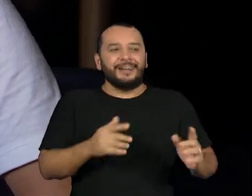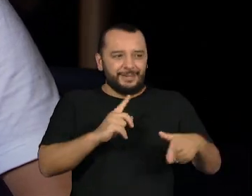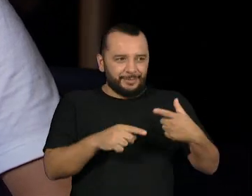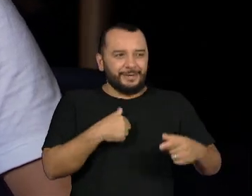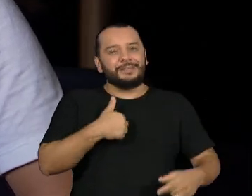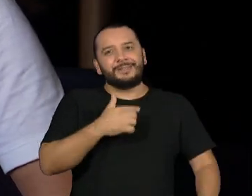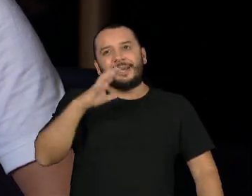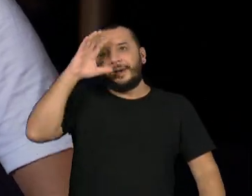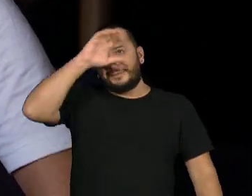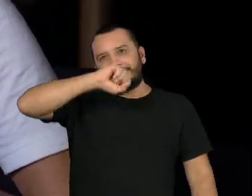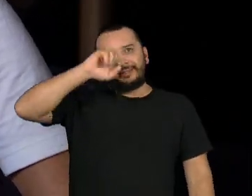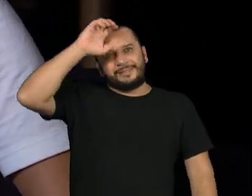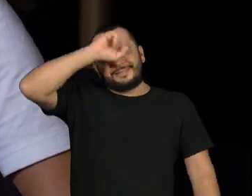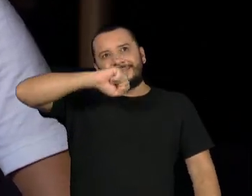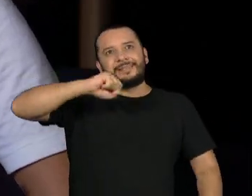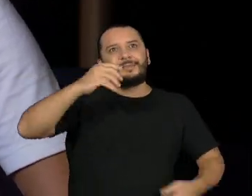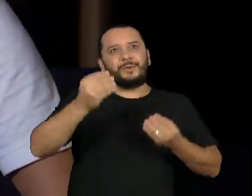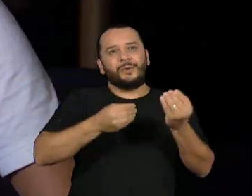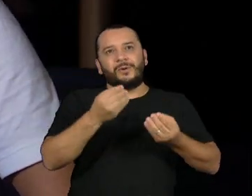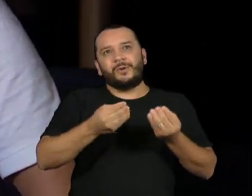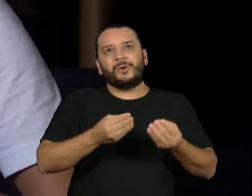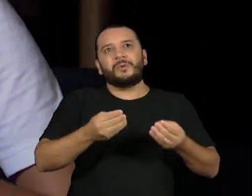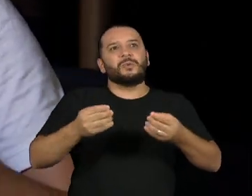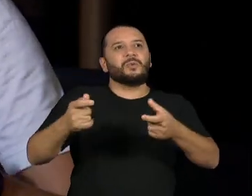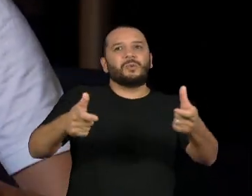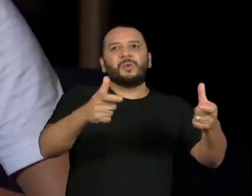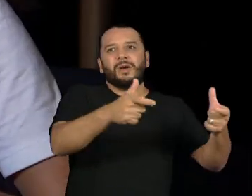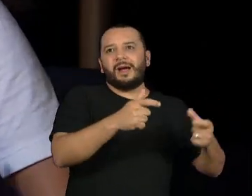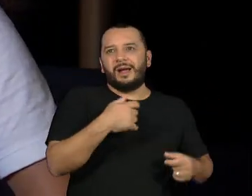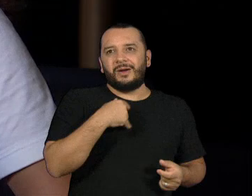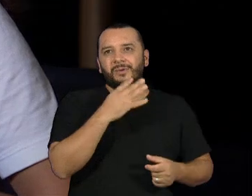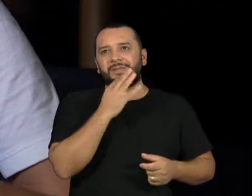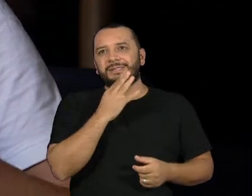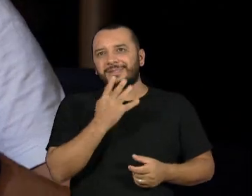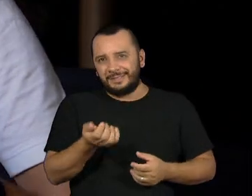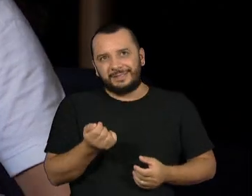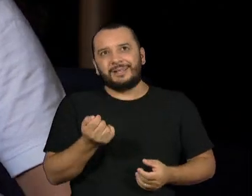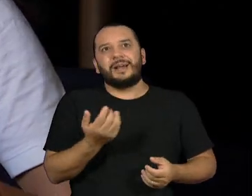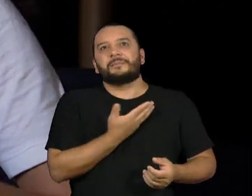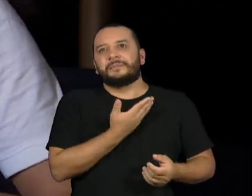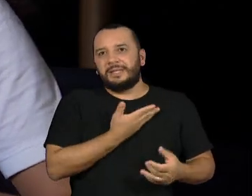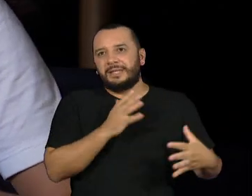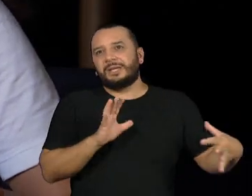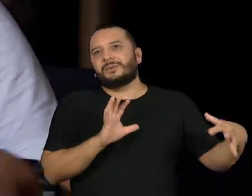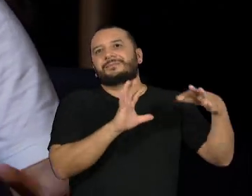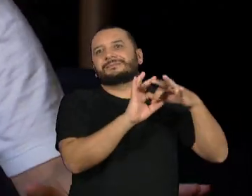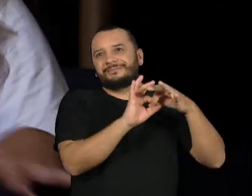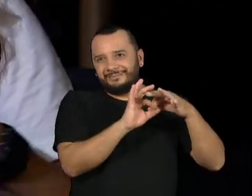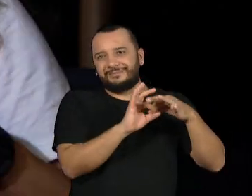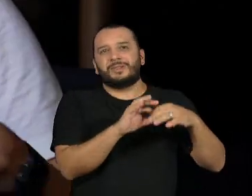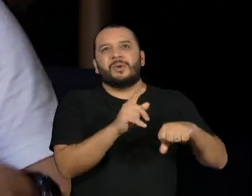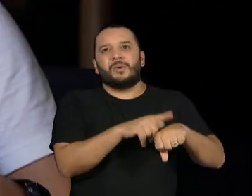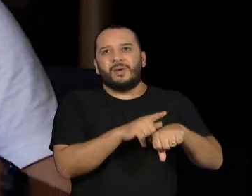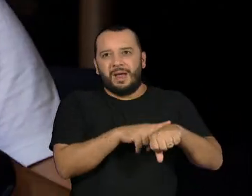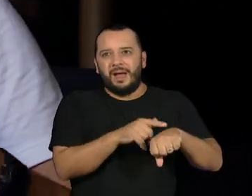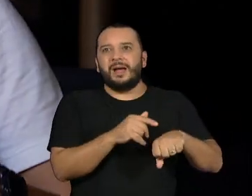assim, o lugar, conhecer o lugar, fazer amigos no lugar, ia criando vínculos com as pessoas, com os horários,